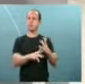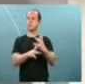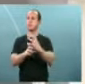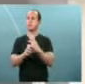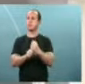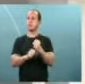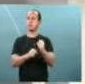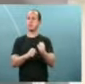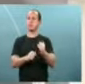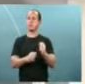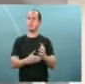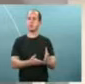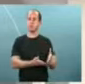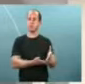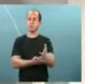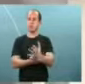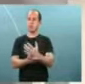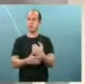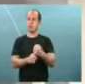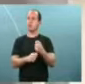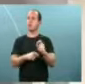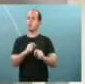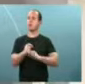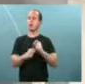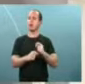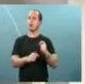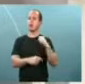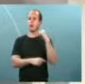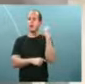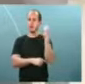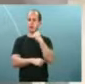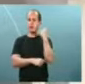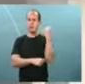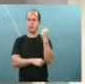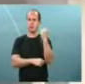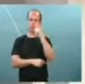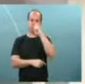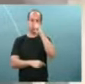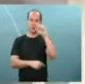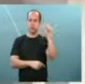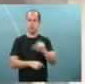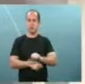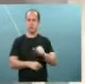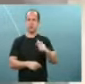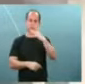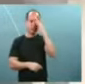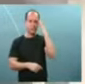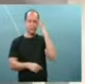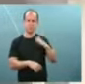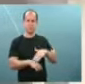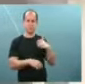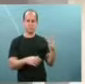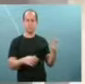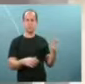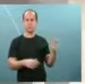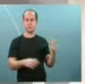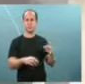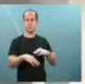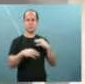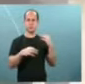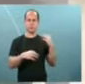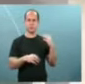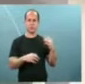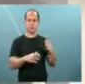aí a agravar, né, a situação desses mais pobres, dessas pessoas, dessas famílias,